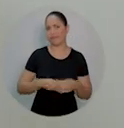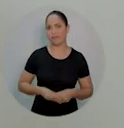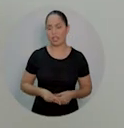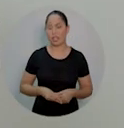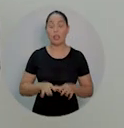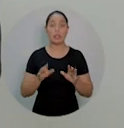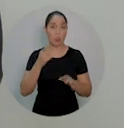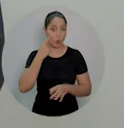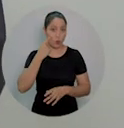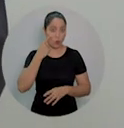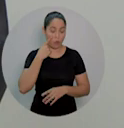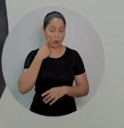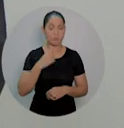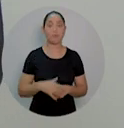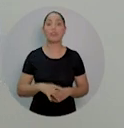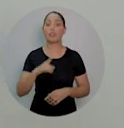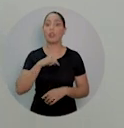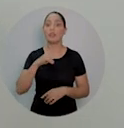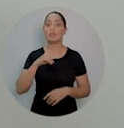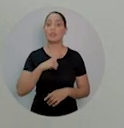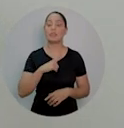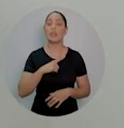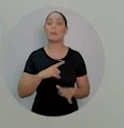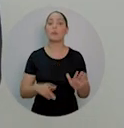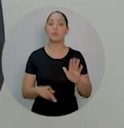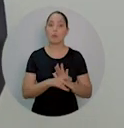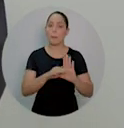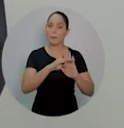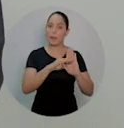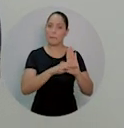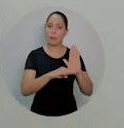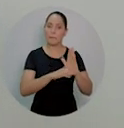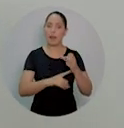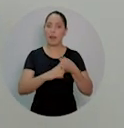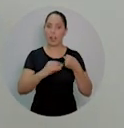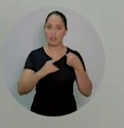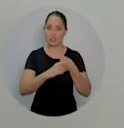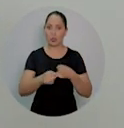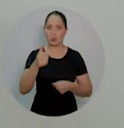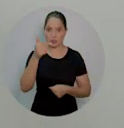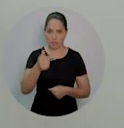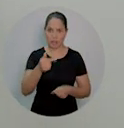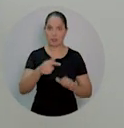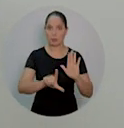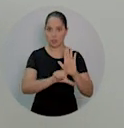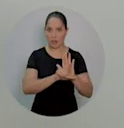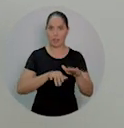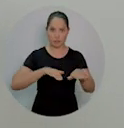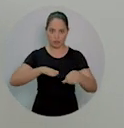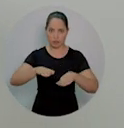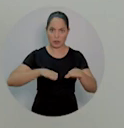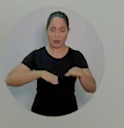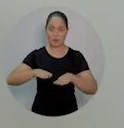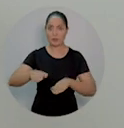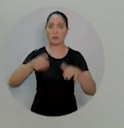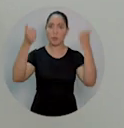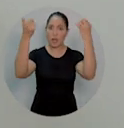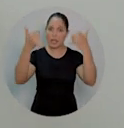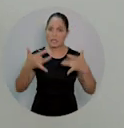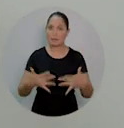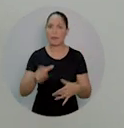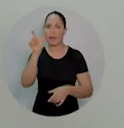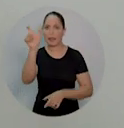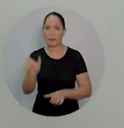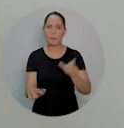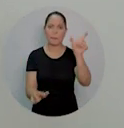Olá, Jefferson. Nós temos, dentro do Sistema Nacional de Trânsito previsto lá no artigo 7º do Código de Trânsito Brasileiro, as